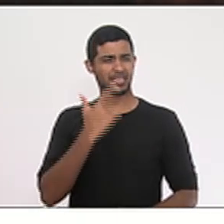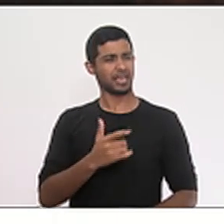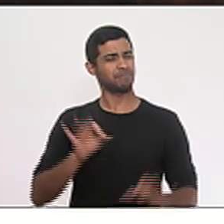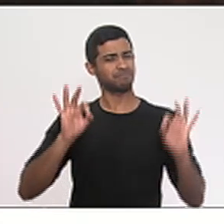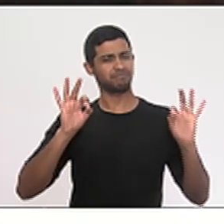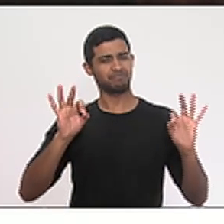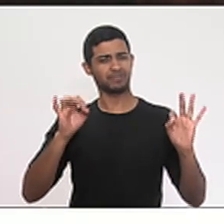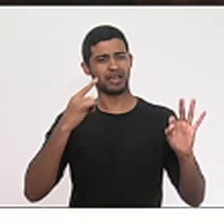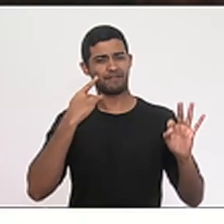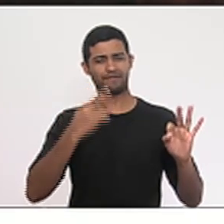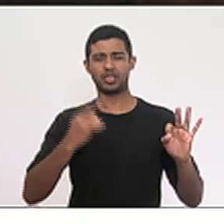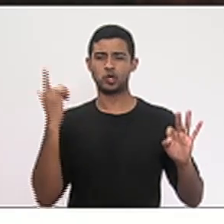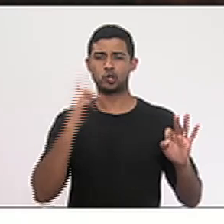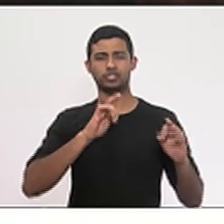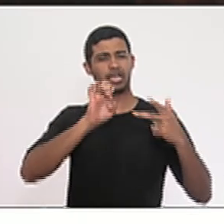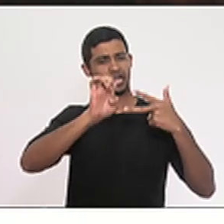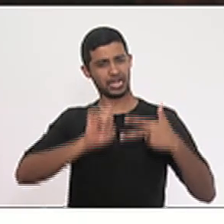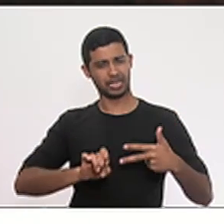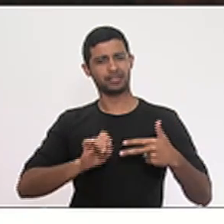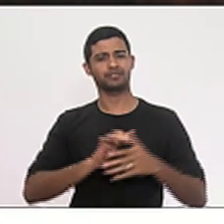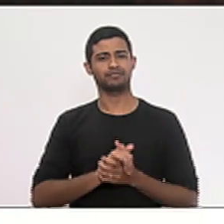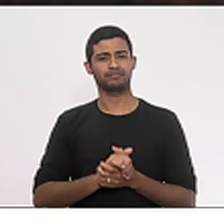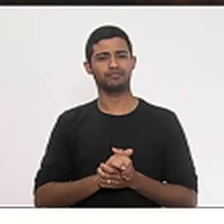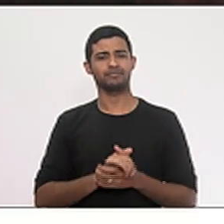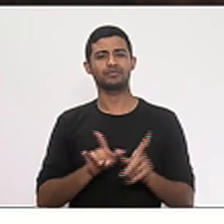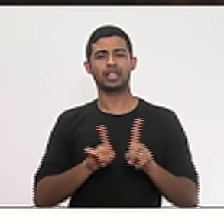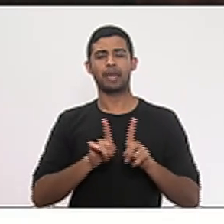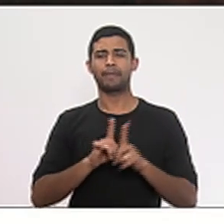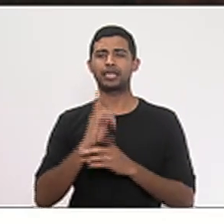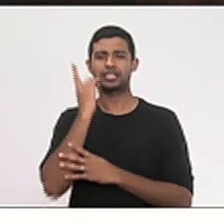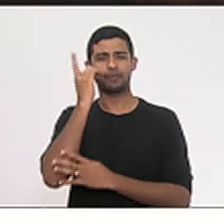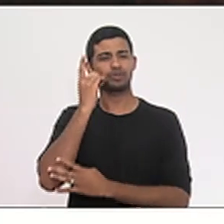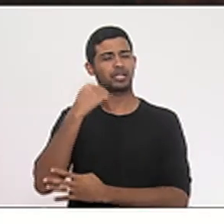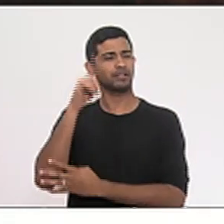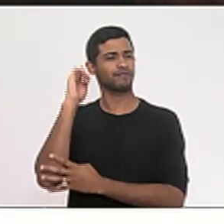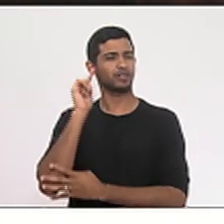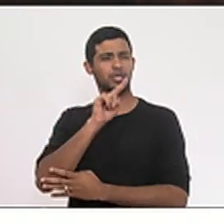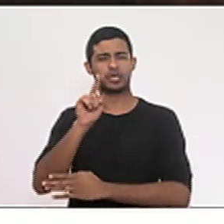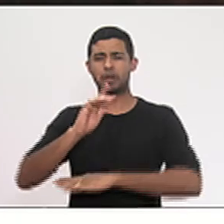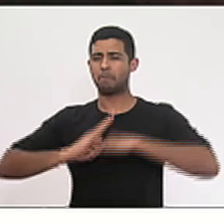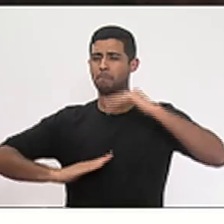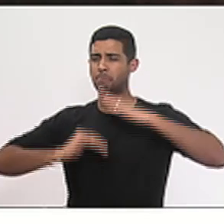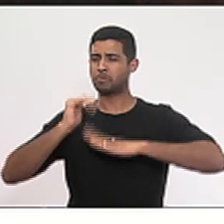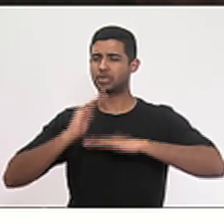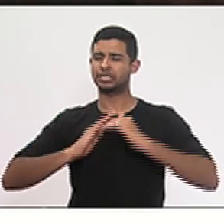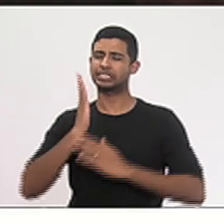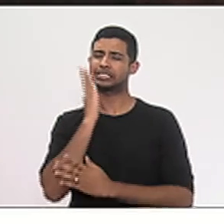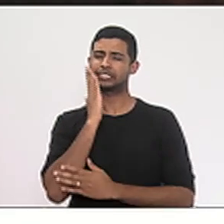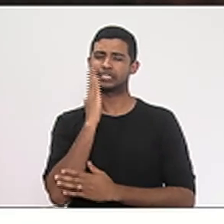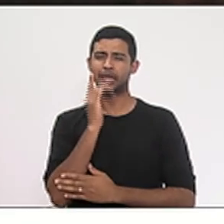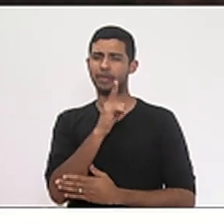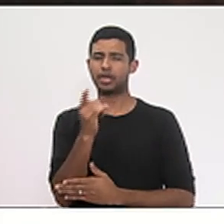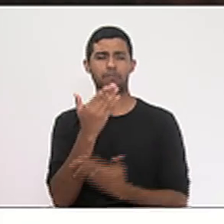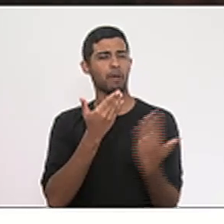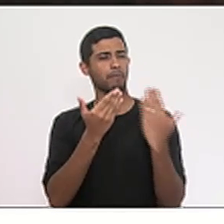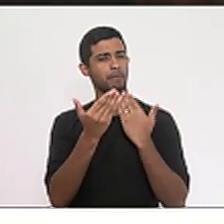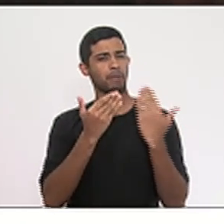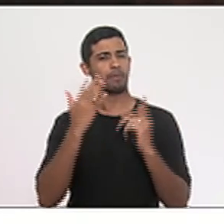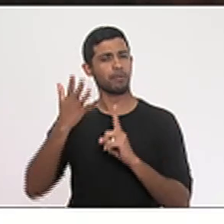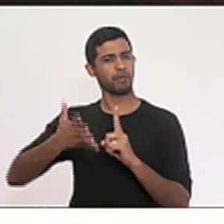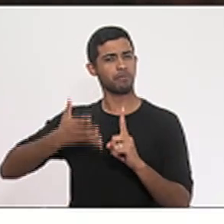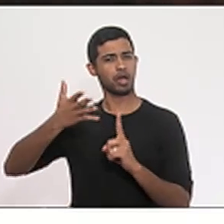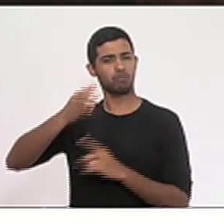engrandece esse poder legislativo, tendo também o deputado Valdec, com grande capacidade, um deputado de diálogo, um deputado com